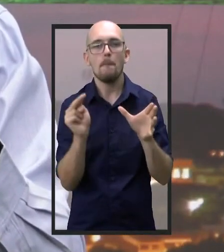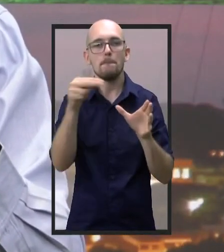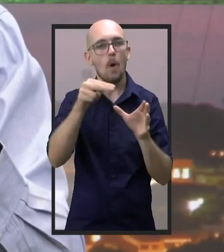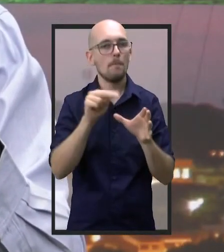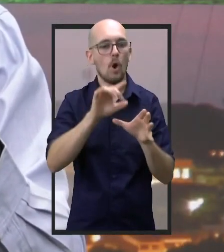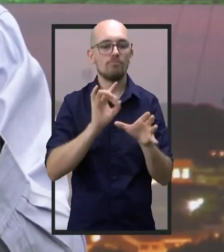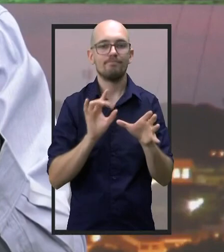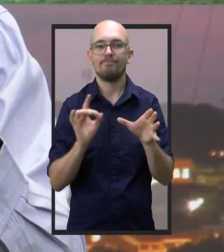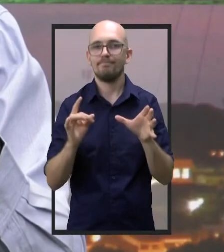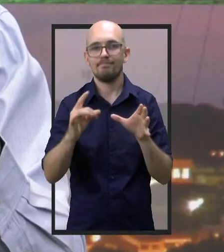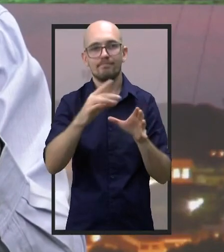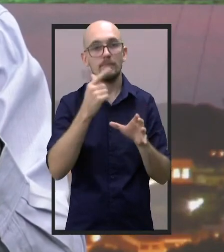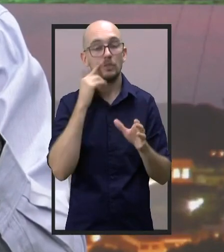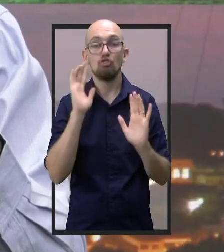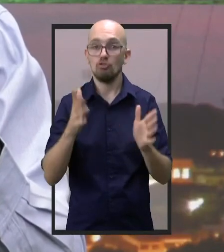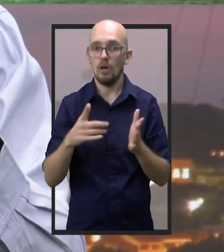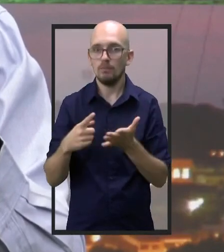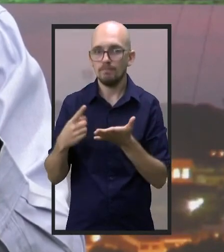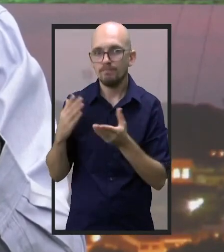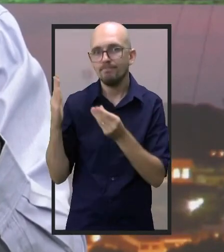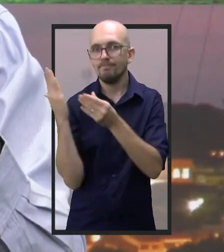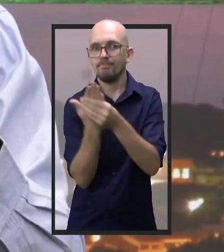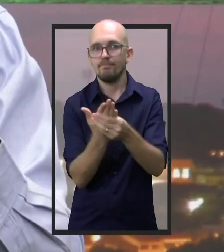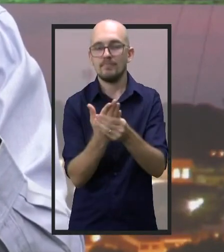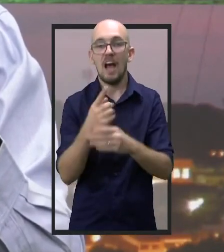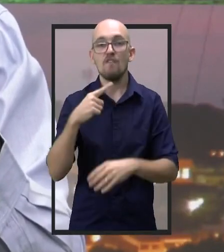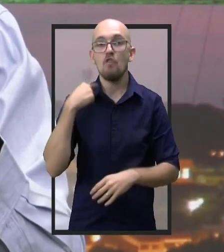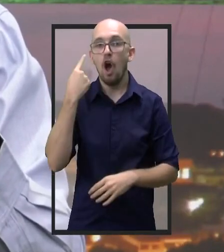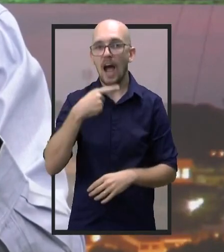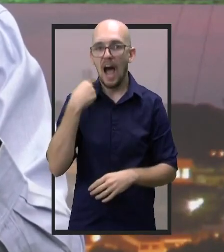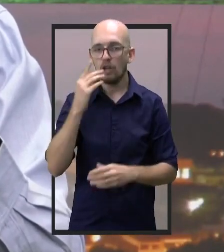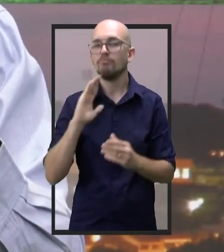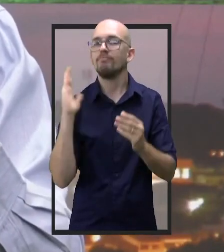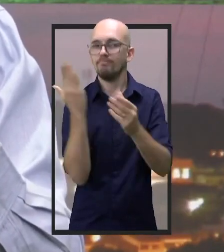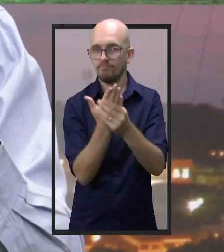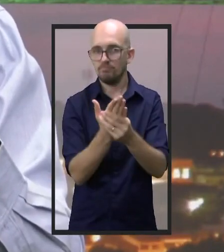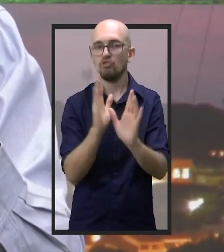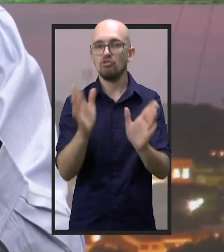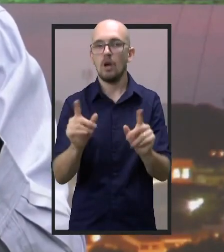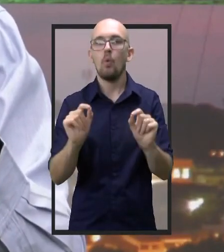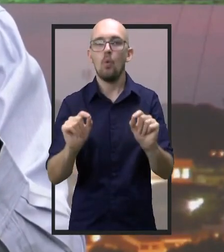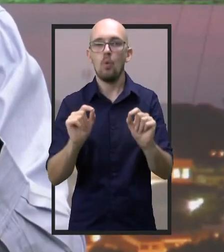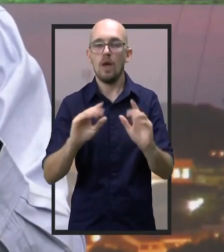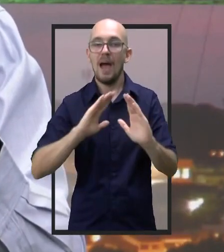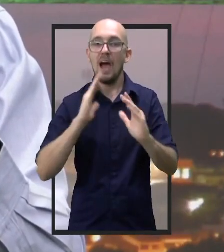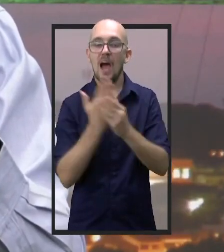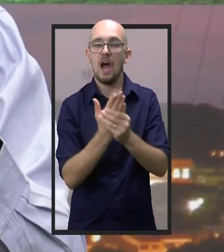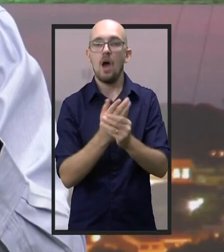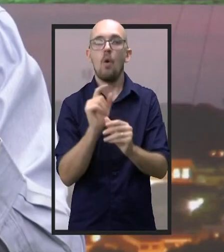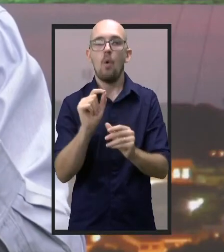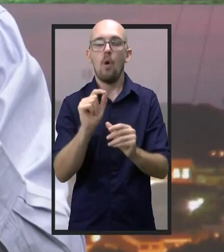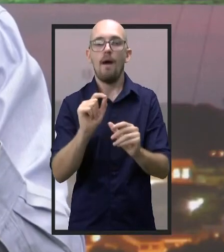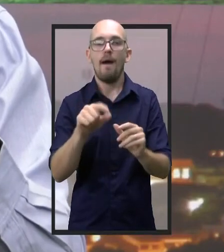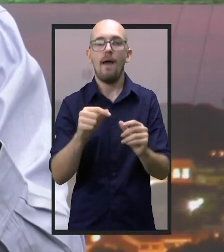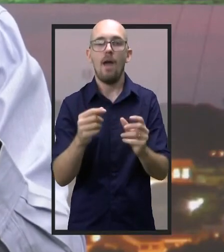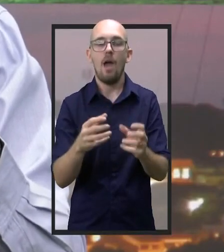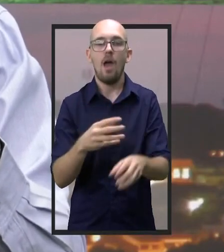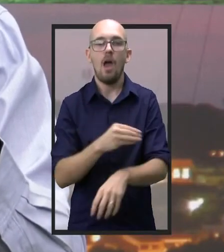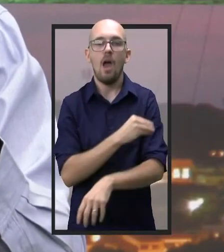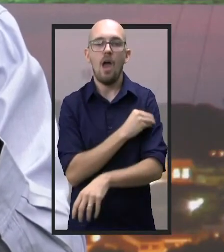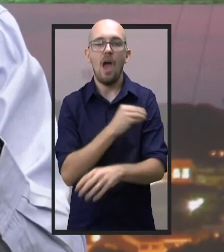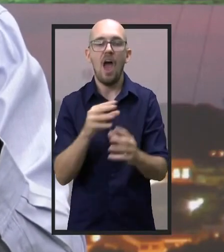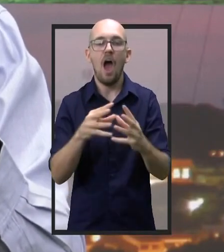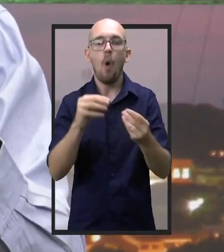uma ação com os advogados que nós ganhamos numa ação de algodão, quase 10 anos atrás, ganhamos uma